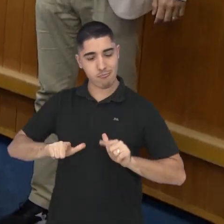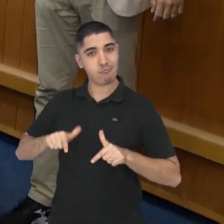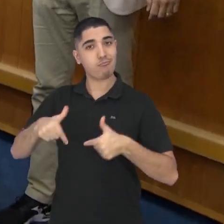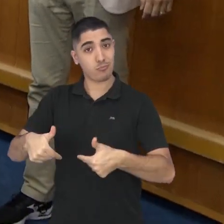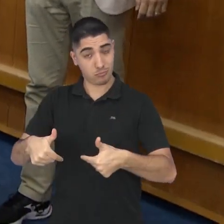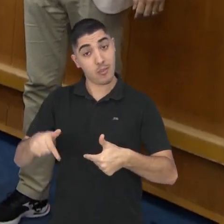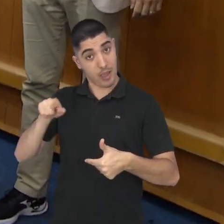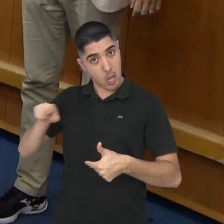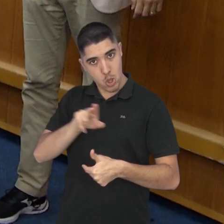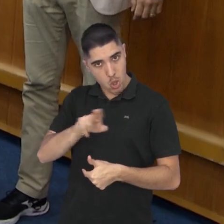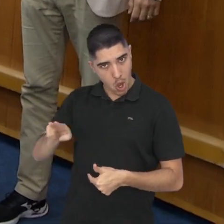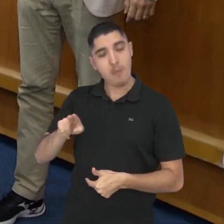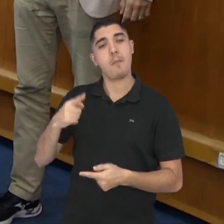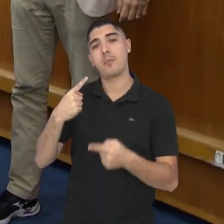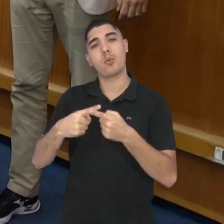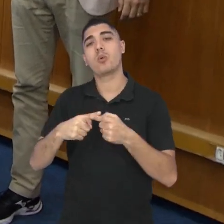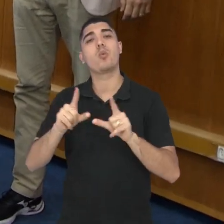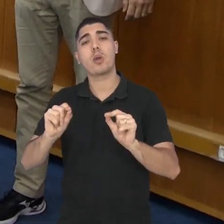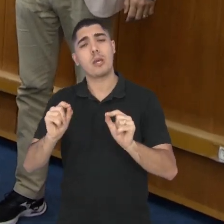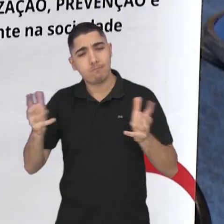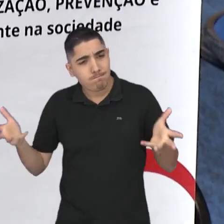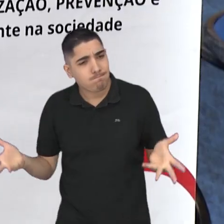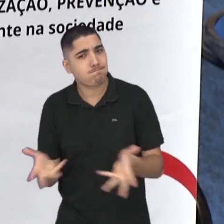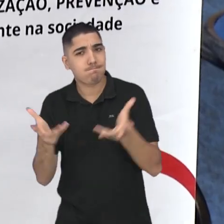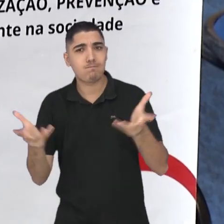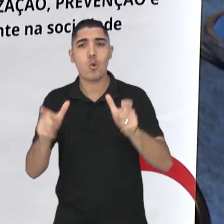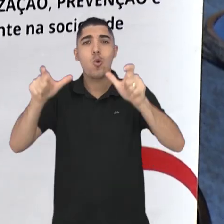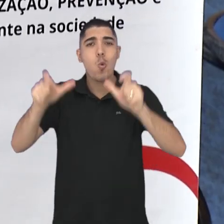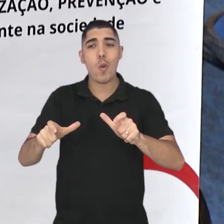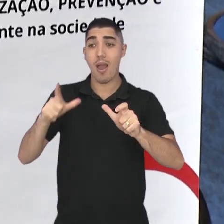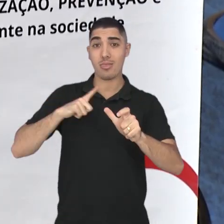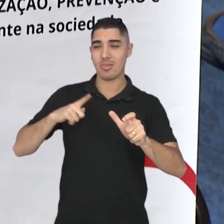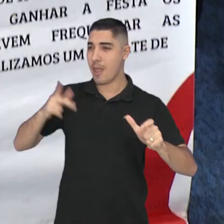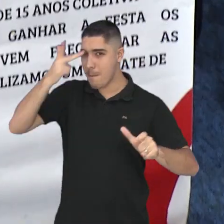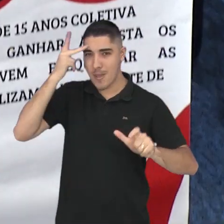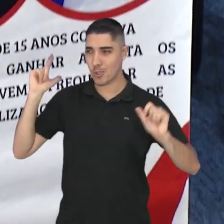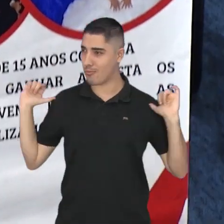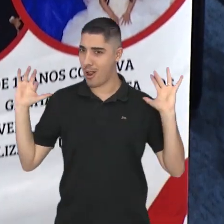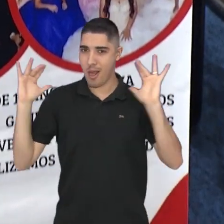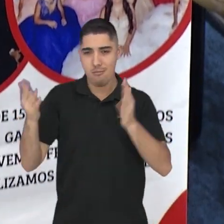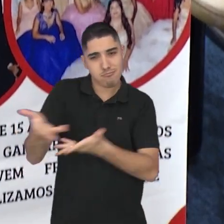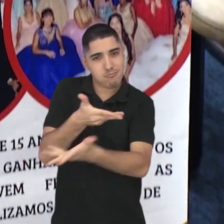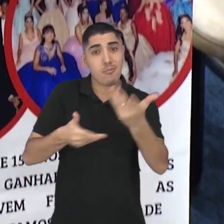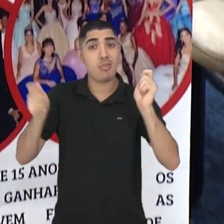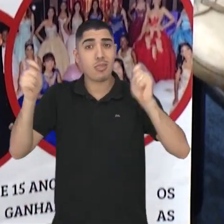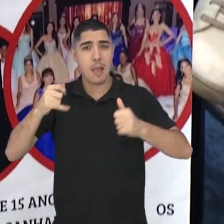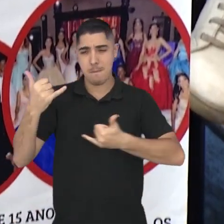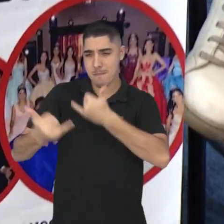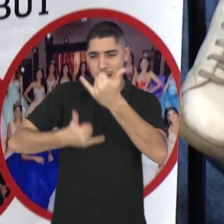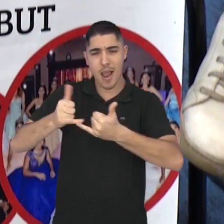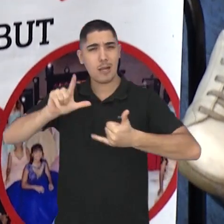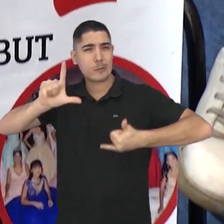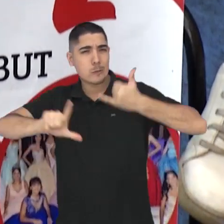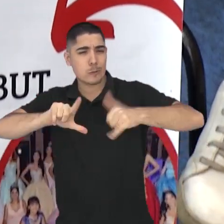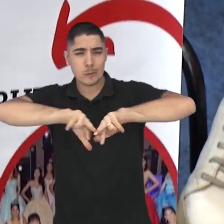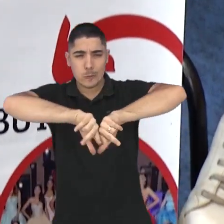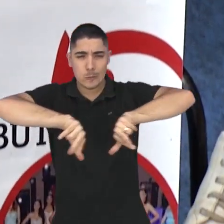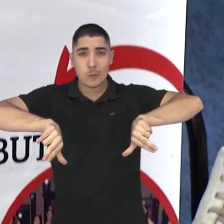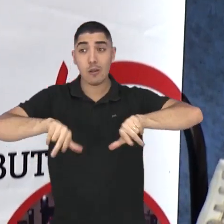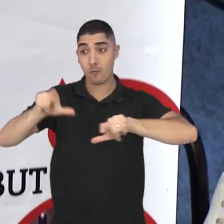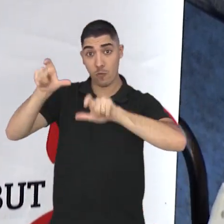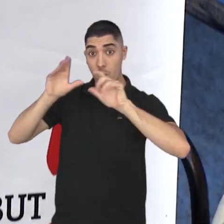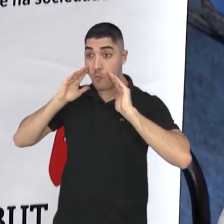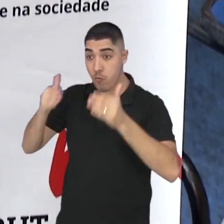uma organização social com o objetivo de ser espaço de convivência com atividades lúdicas para